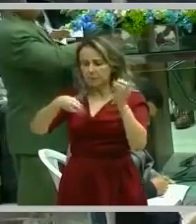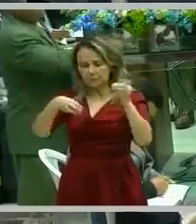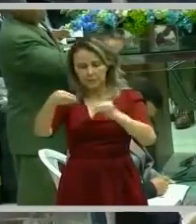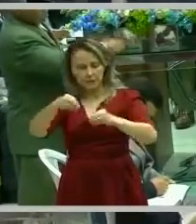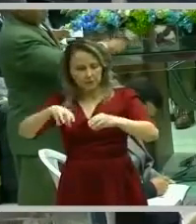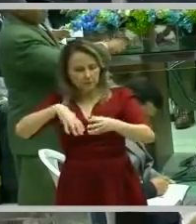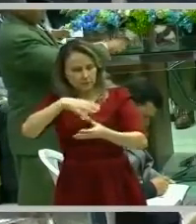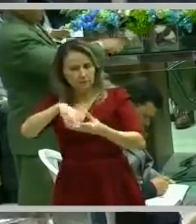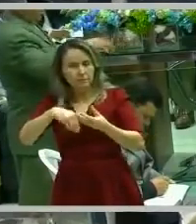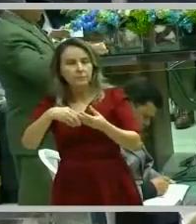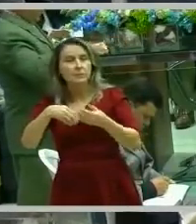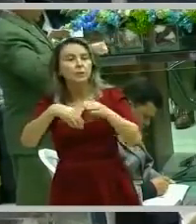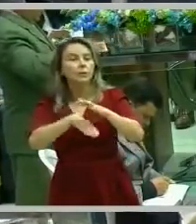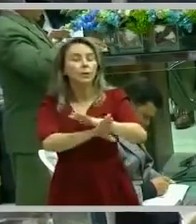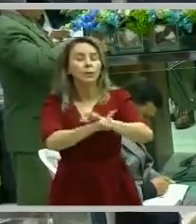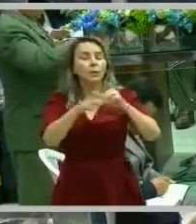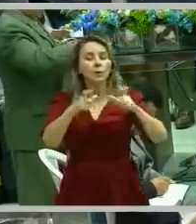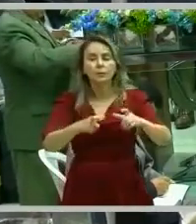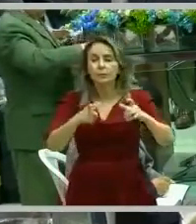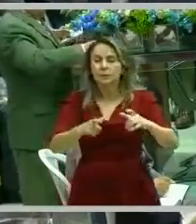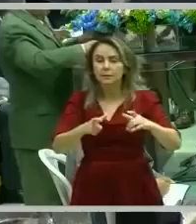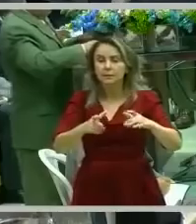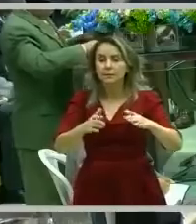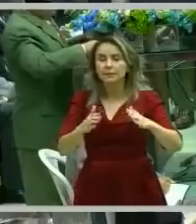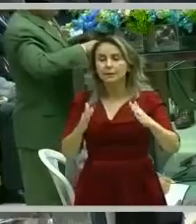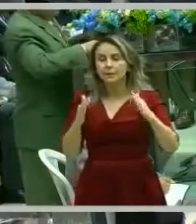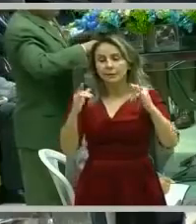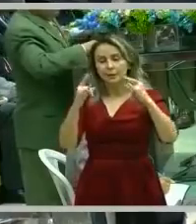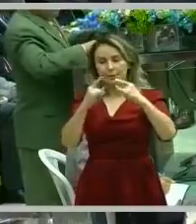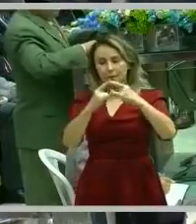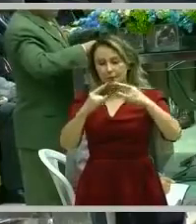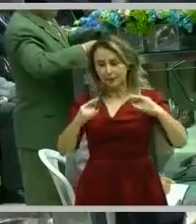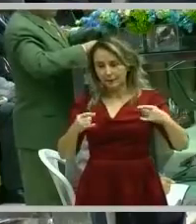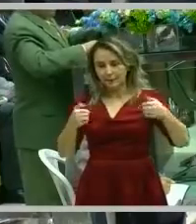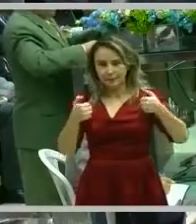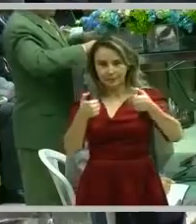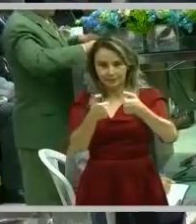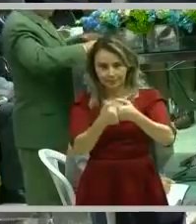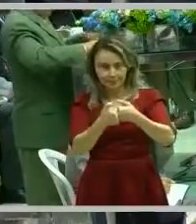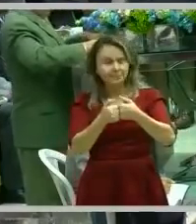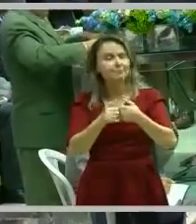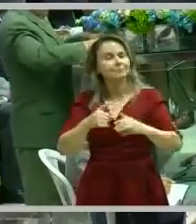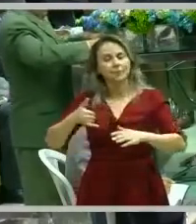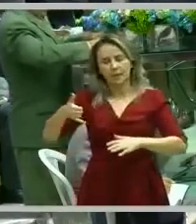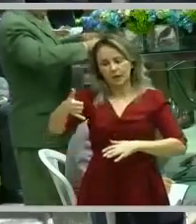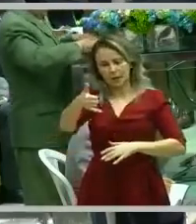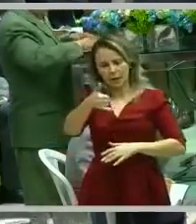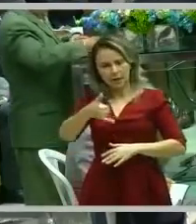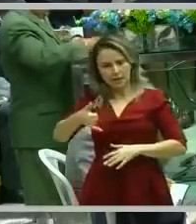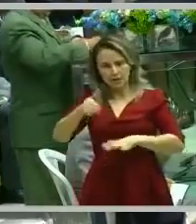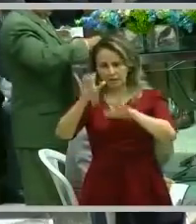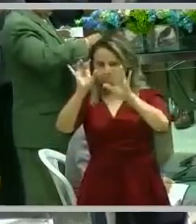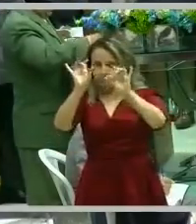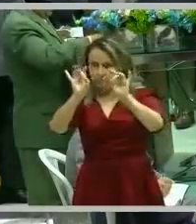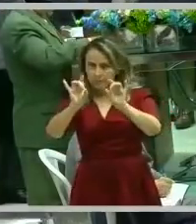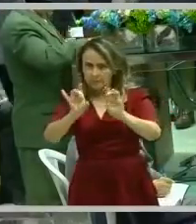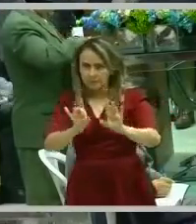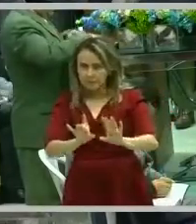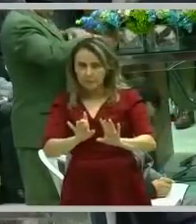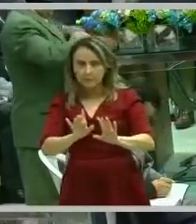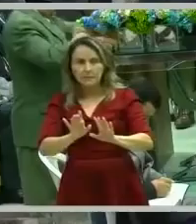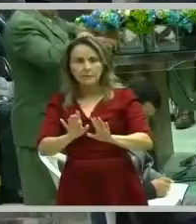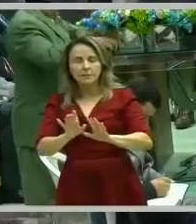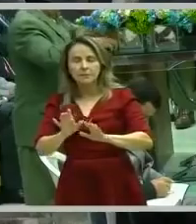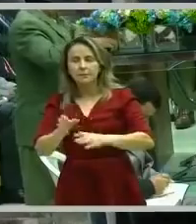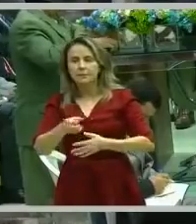no tabernáculo. Esse azeite era um azeite sagrado, na velha aliança,